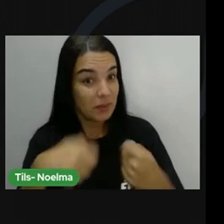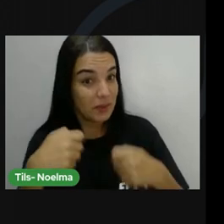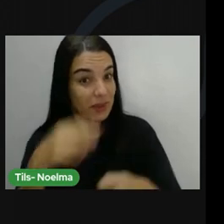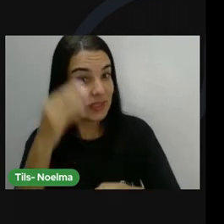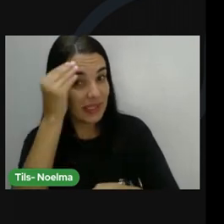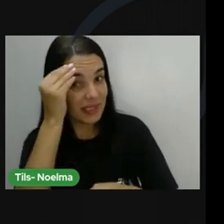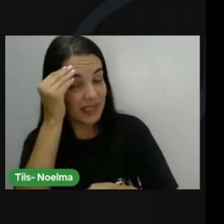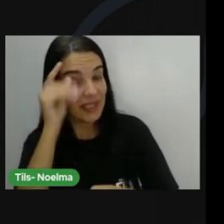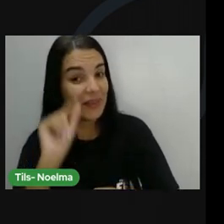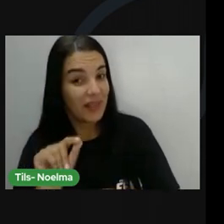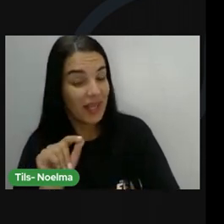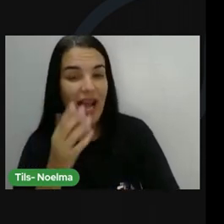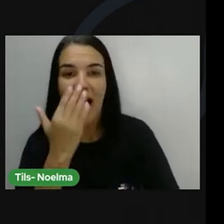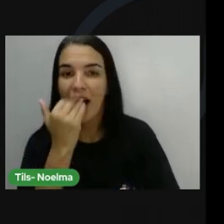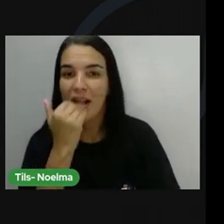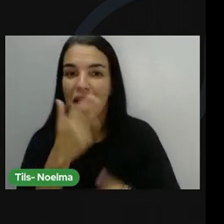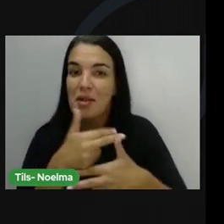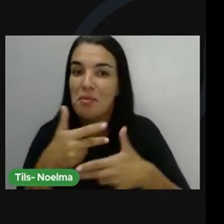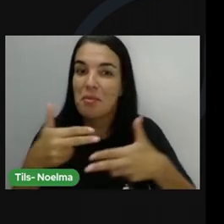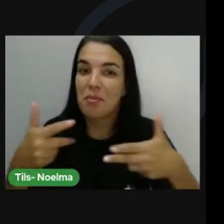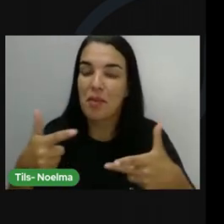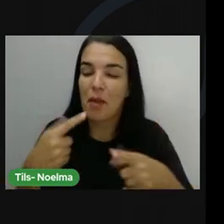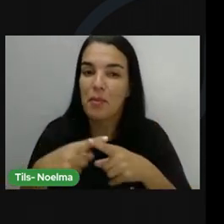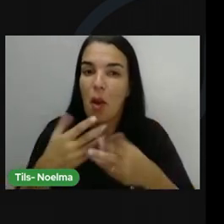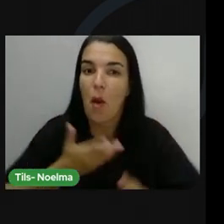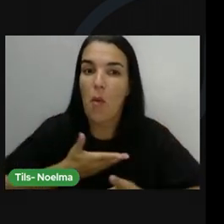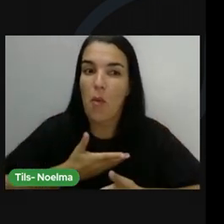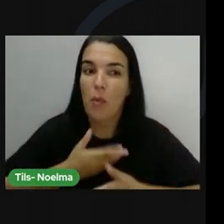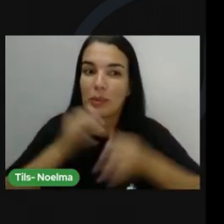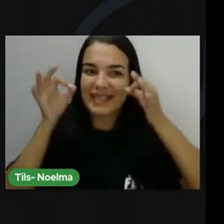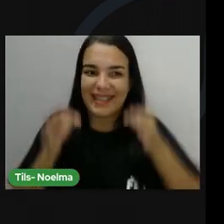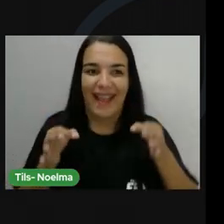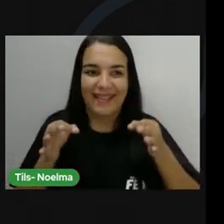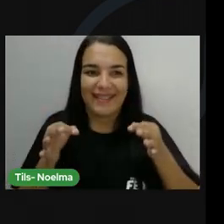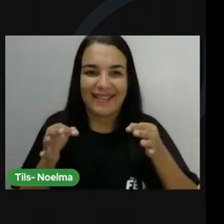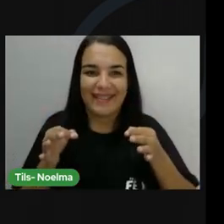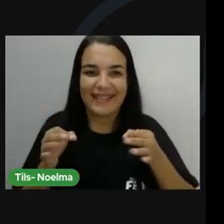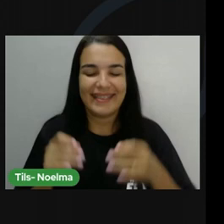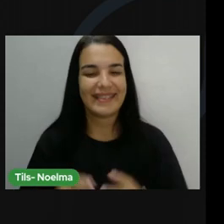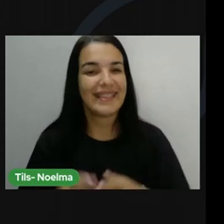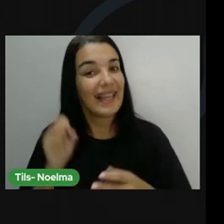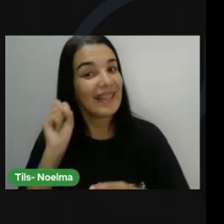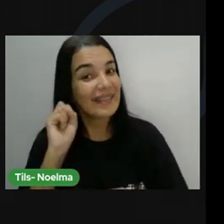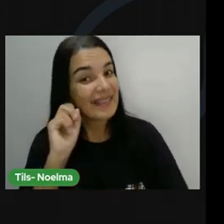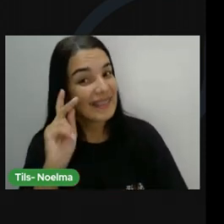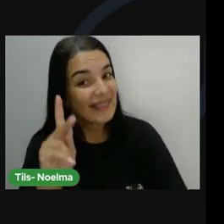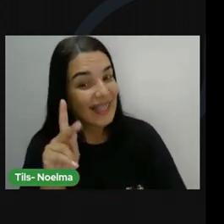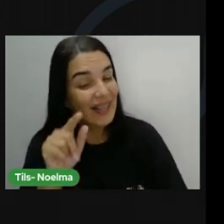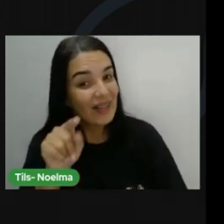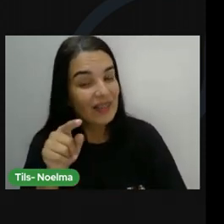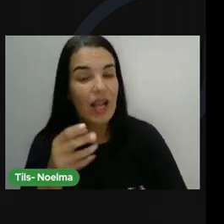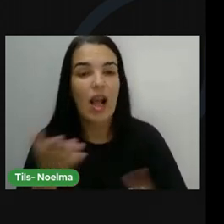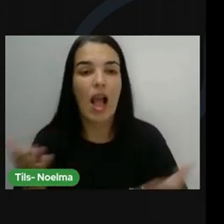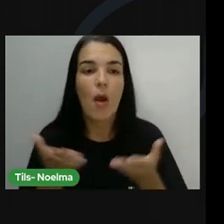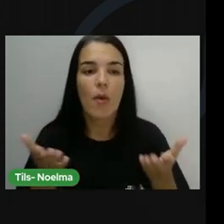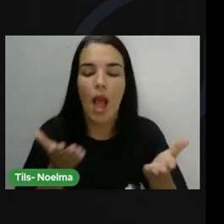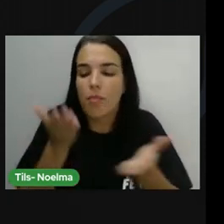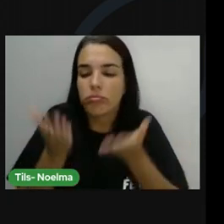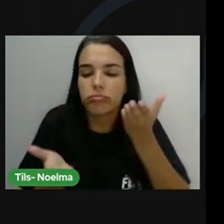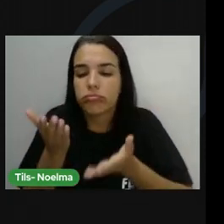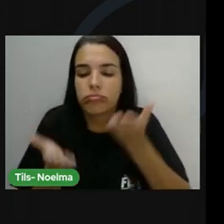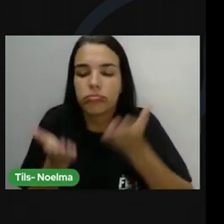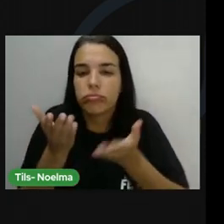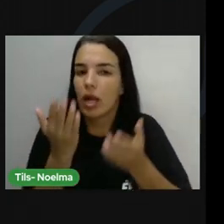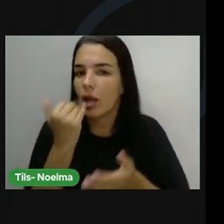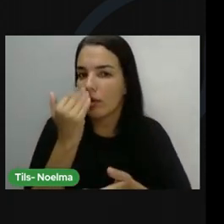de alimentos para que o nosso corpo funcione direitinho, não é mesmo? Isso é o que chamamos de dieta balanceada.